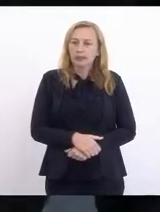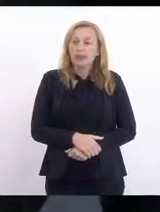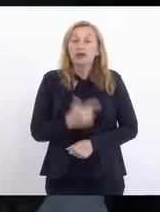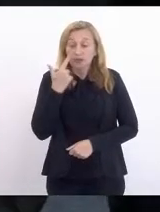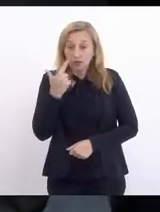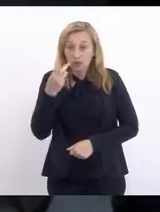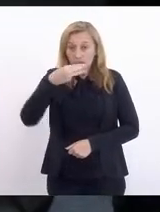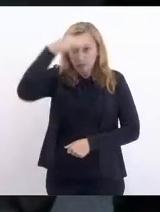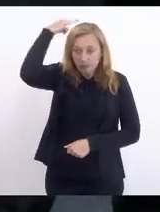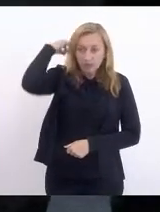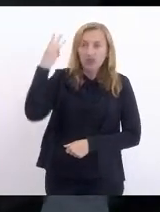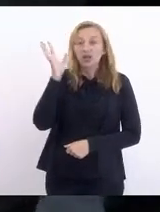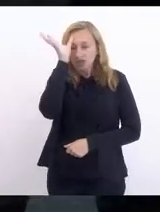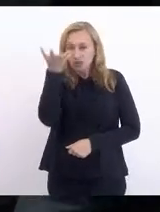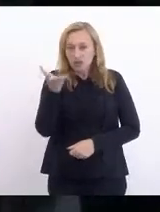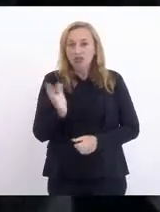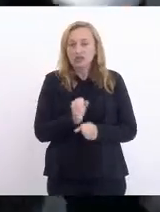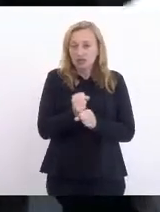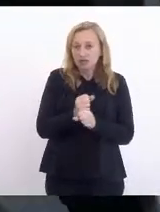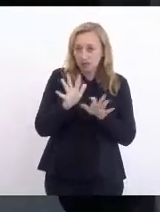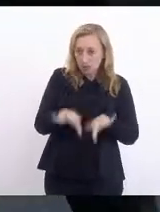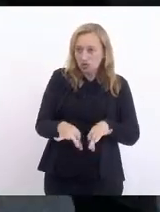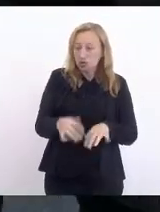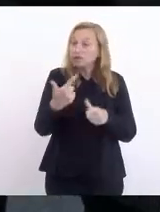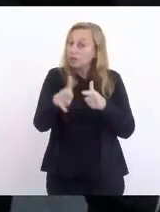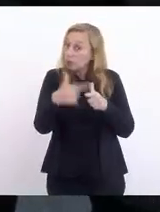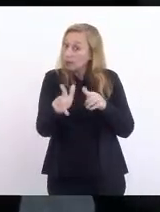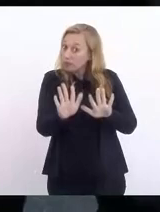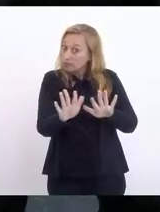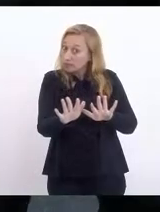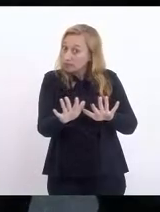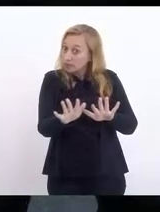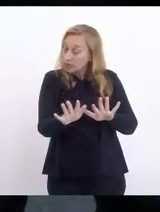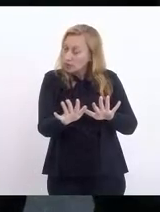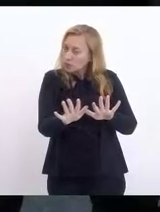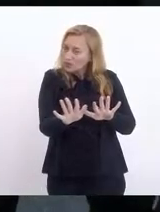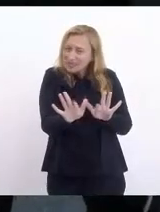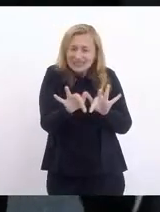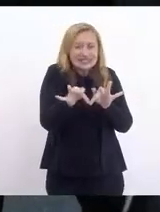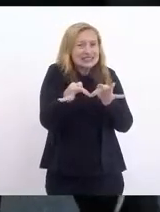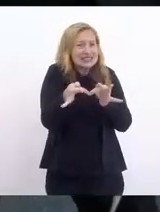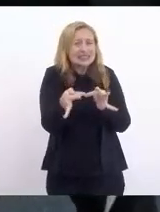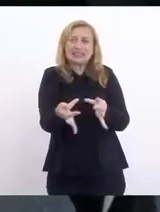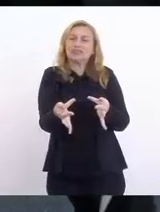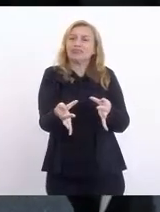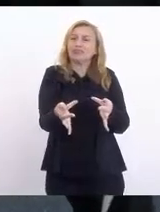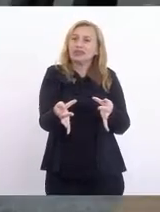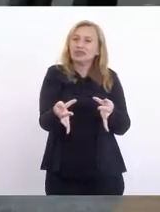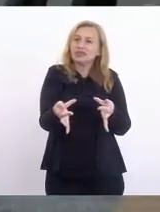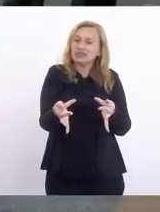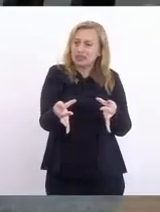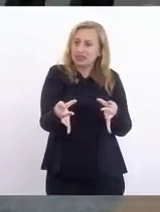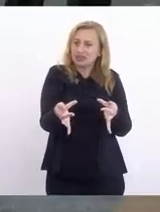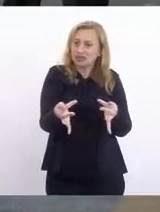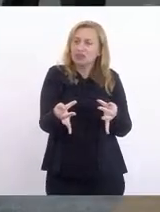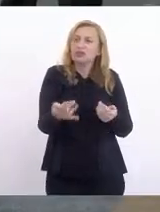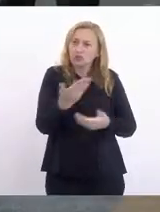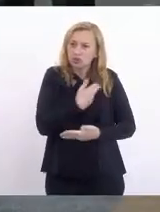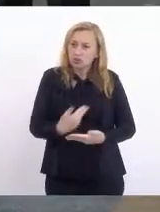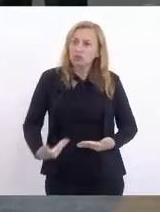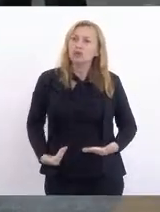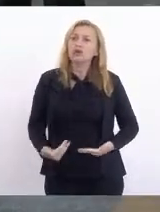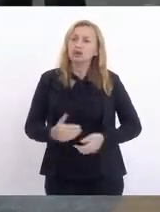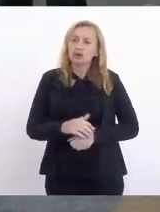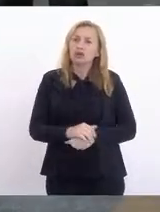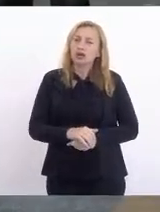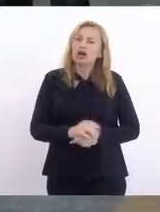já viu Márcio resolver neste final de ano esse problema e um detalhe um detalhe uma medida simples do governador